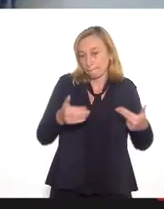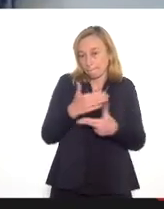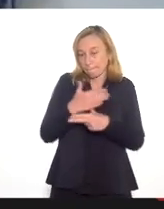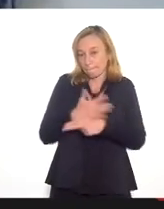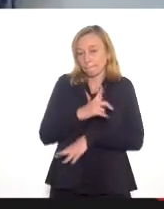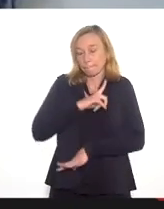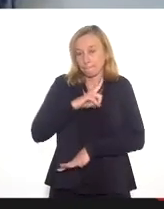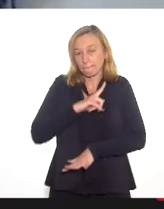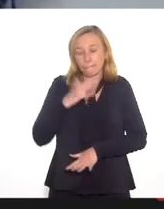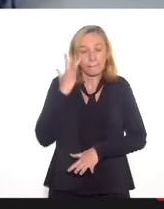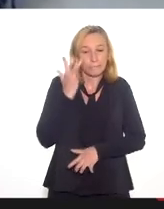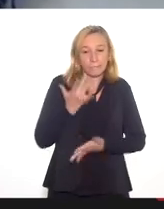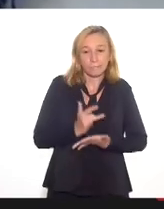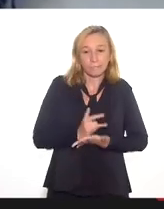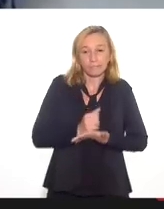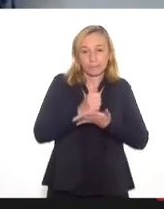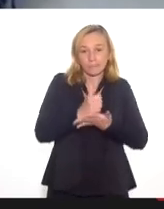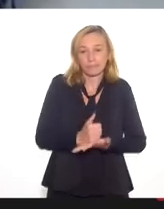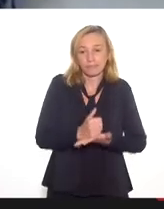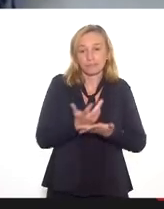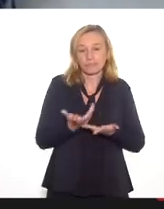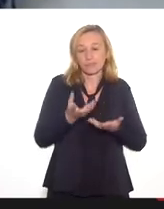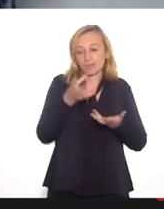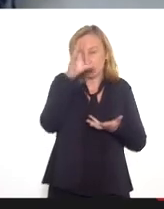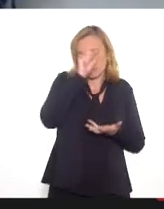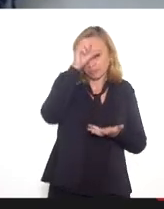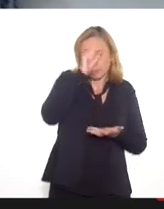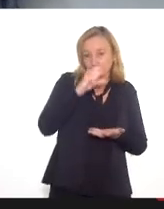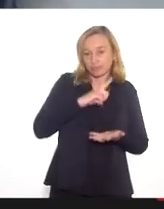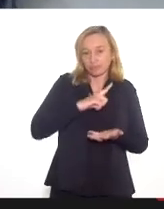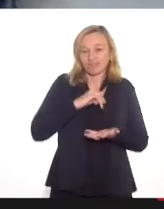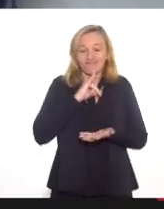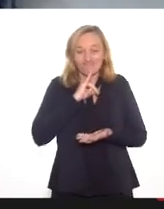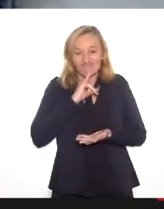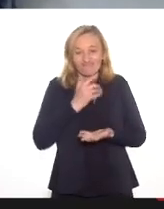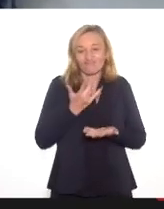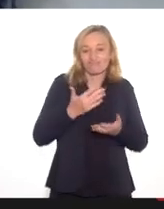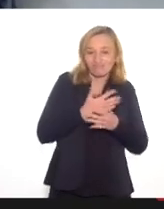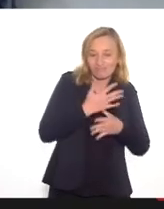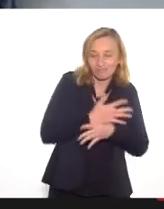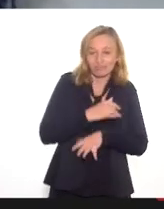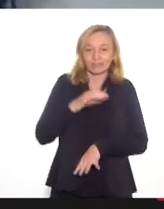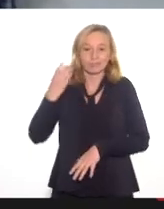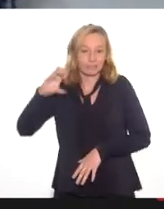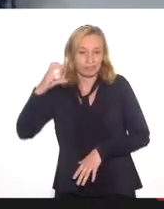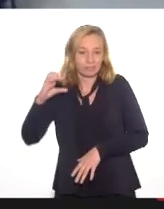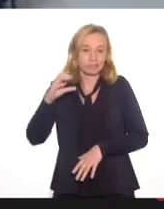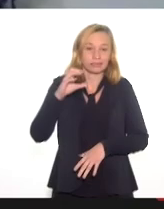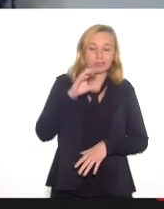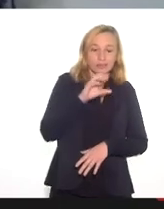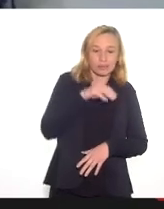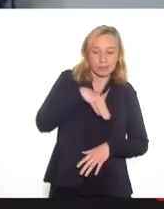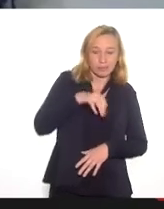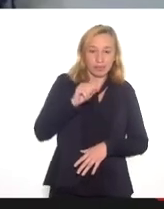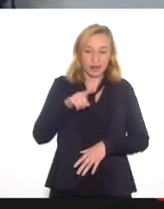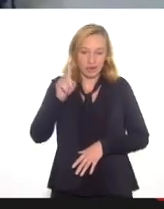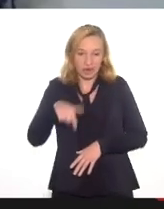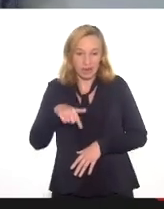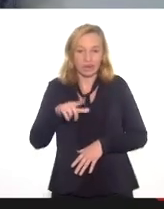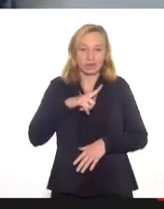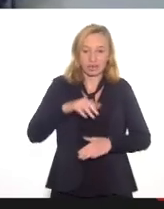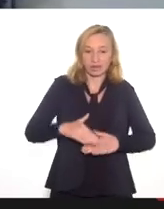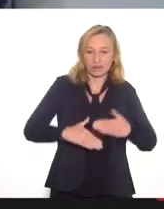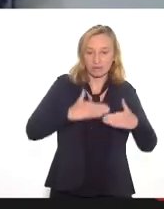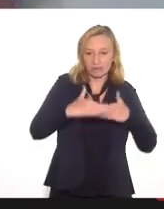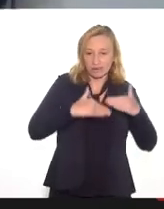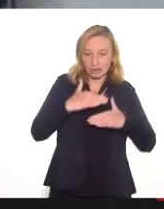carregam sucessivos aprendizados que felizmente cidades como Niterói e Maricá hoje tem avançado